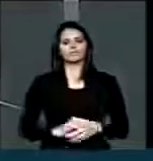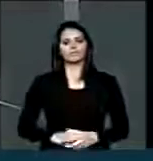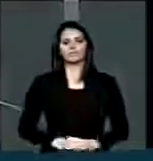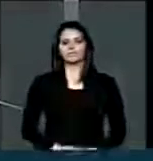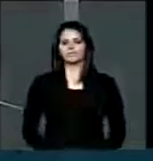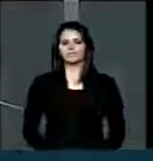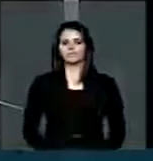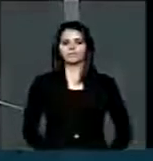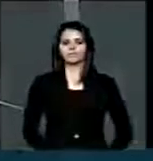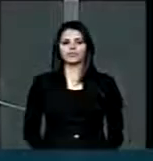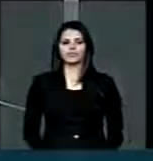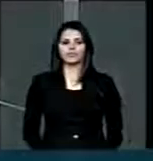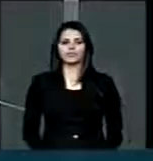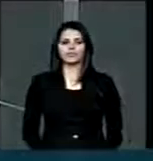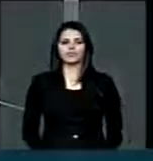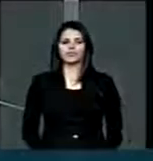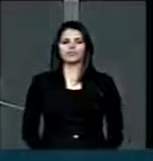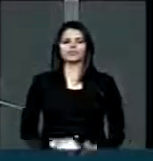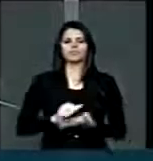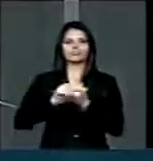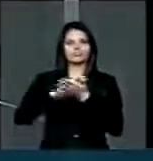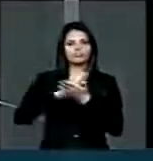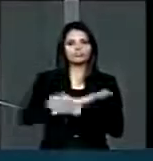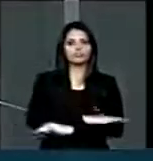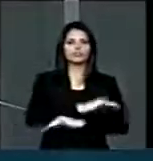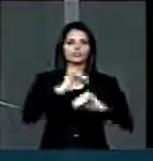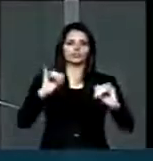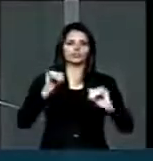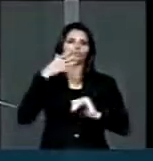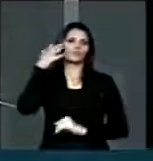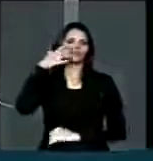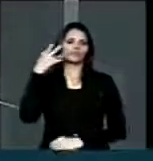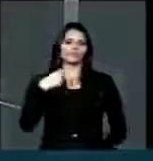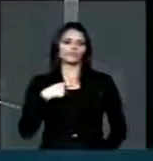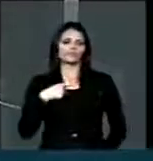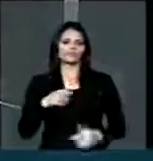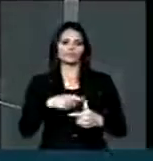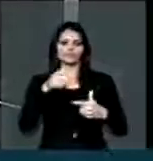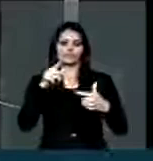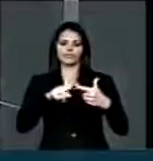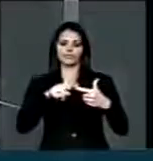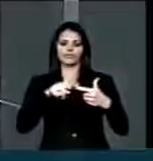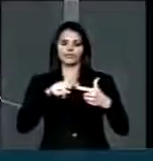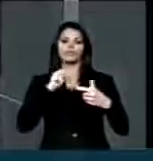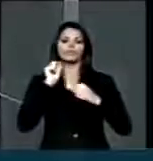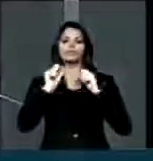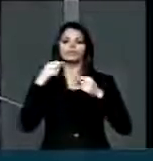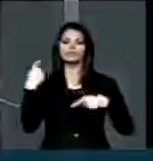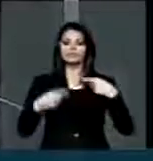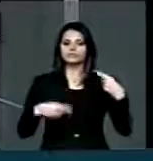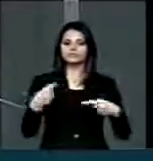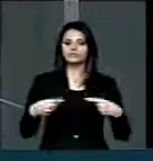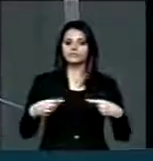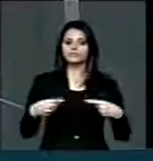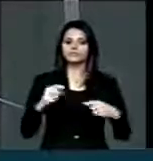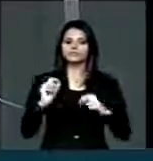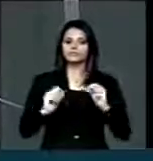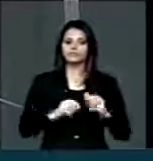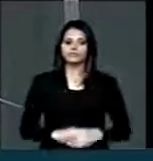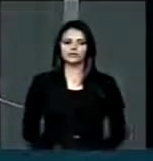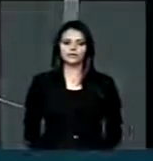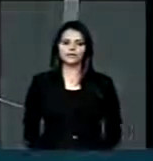apenas que Vossa Excelência faça o registro desse pronunciamento. Esse outro nós tratamos aqui da